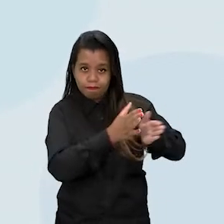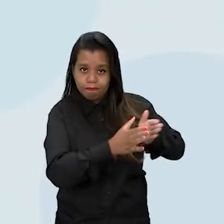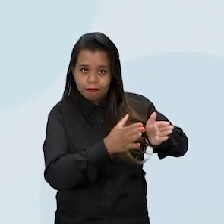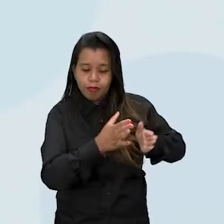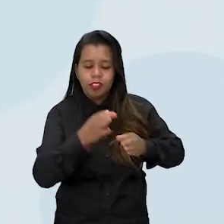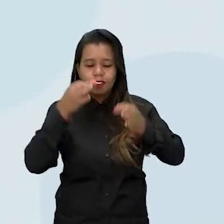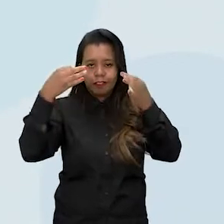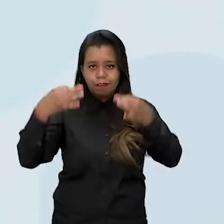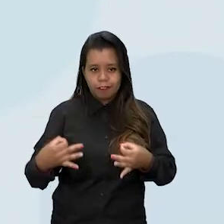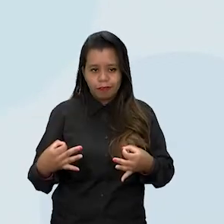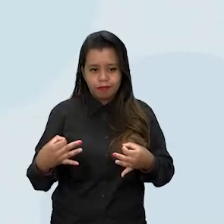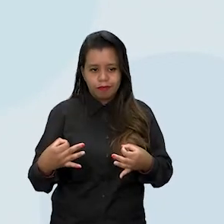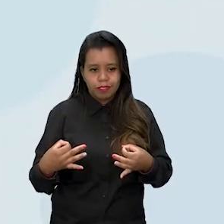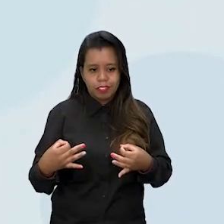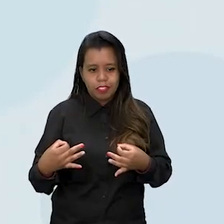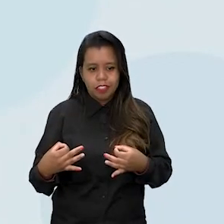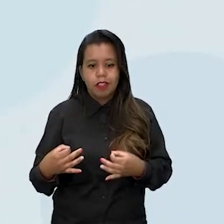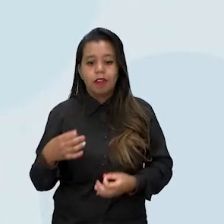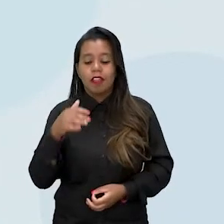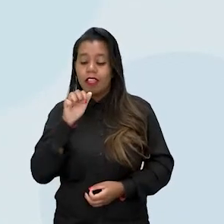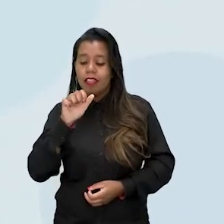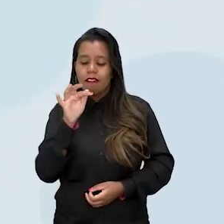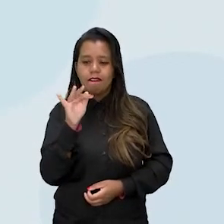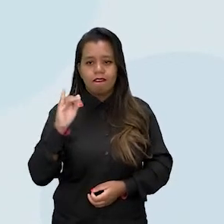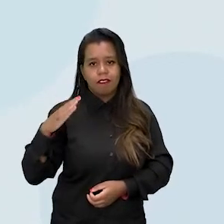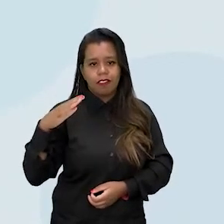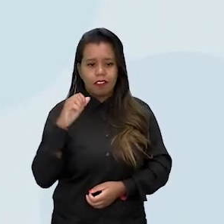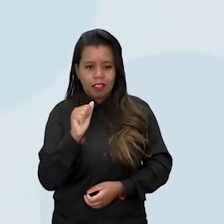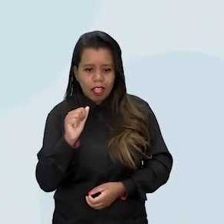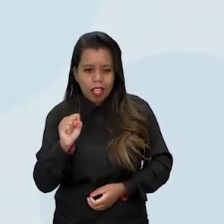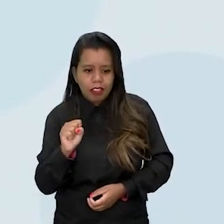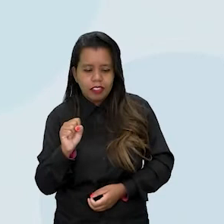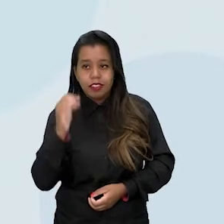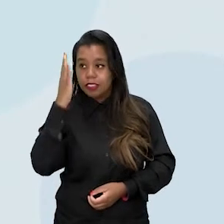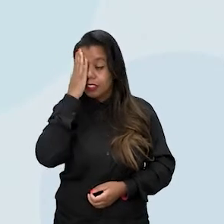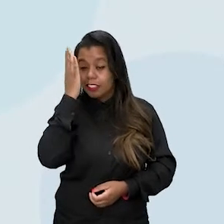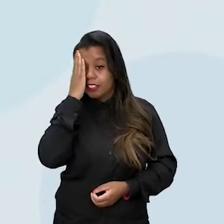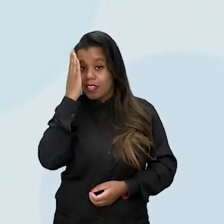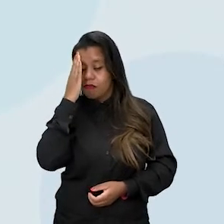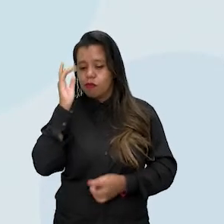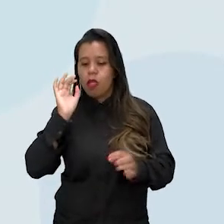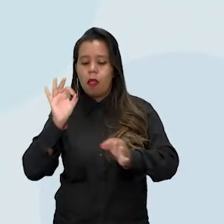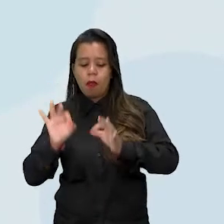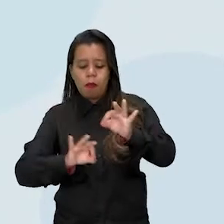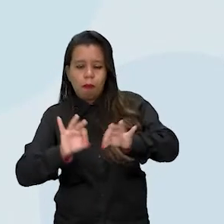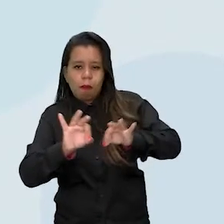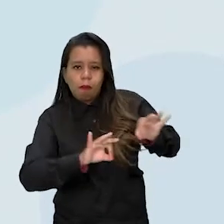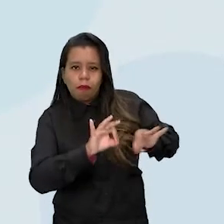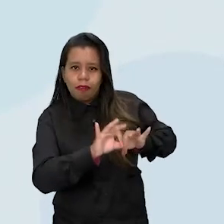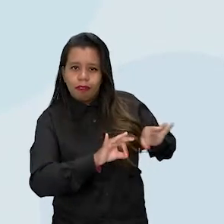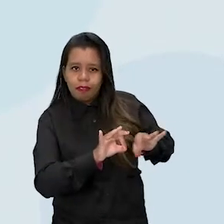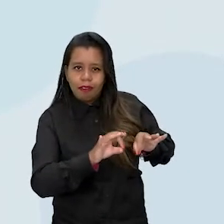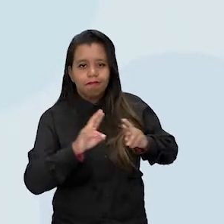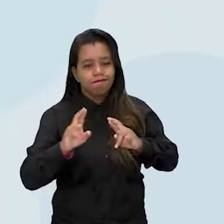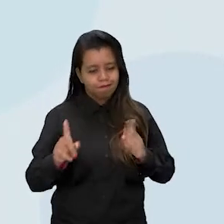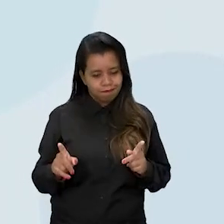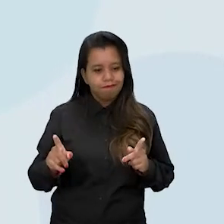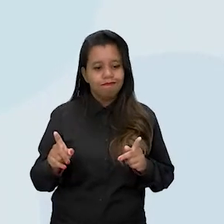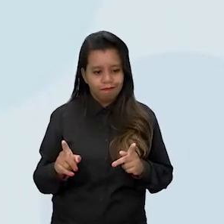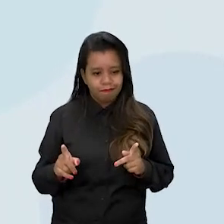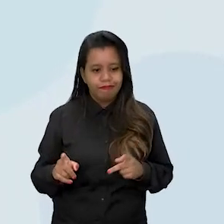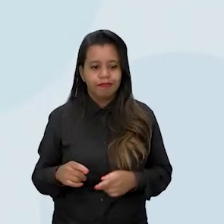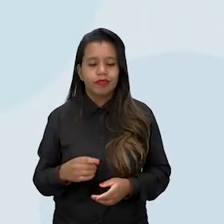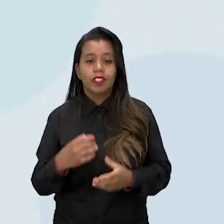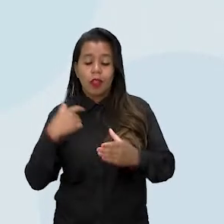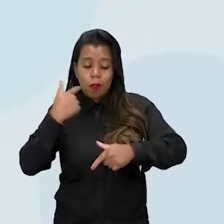eficaz é saber o que fazer. Tá certo? Para a conclusão de um plano ou execução de um determinado projeto, o trabalho realizado